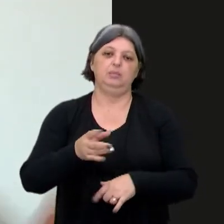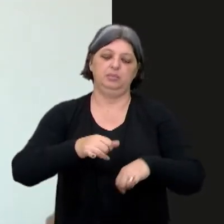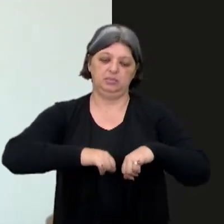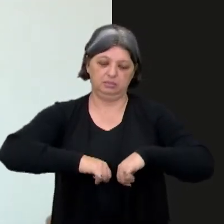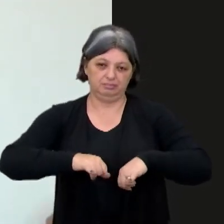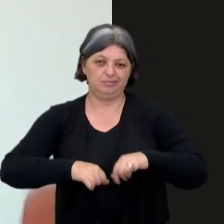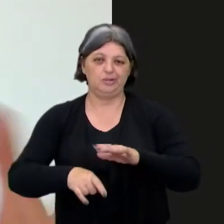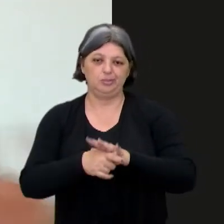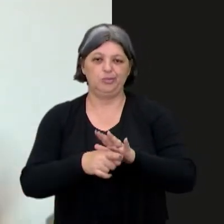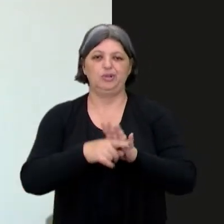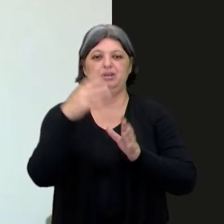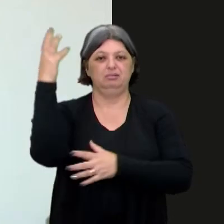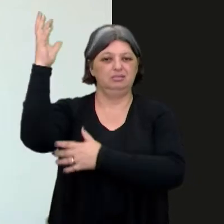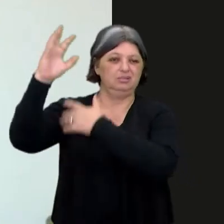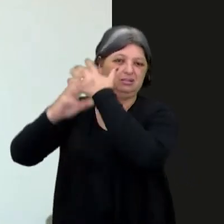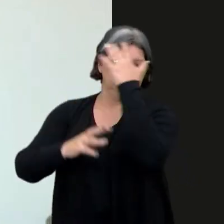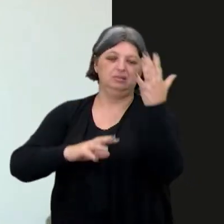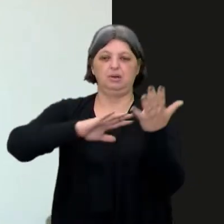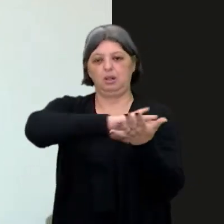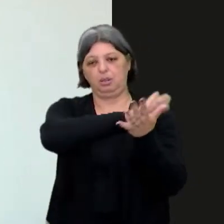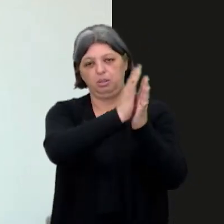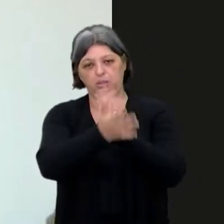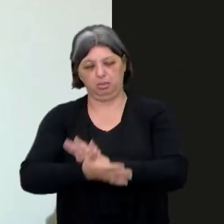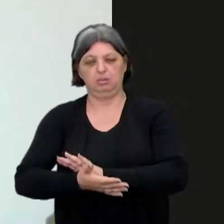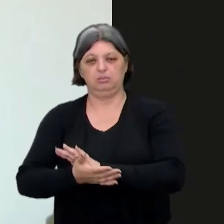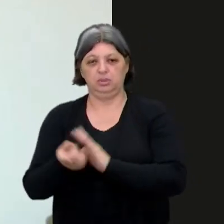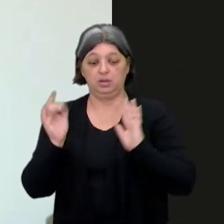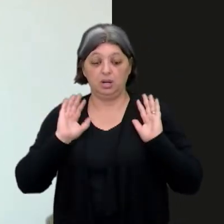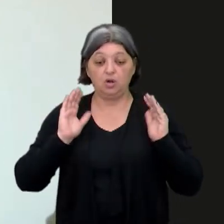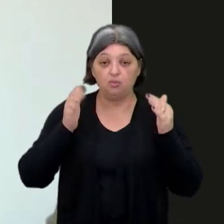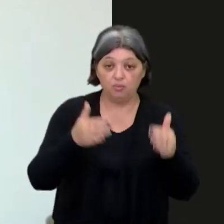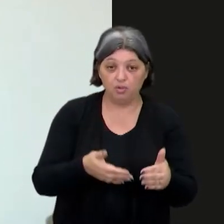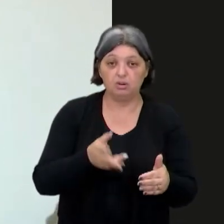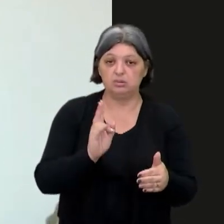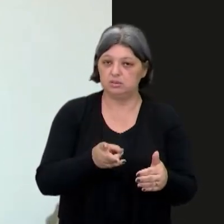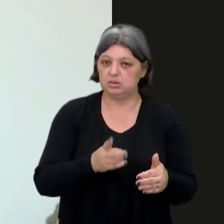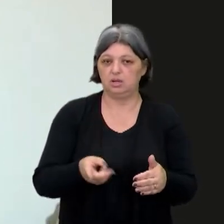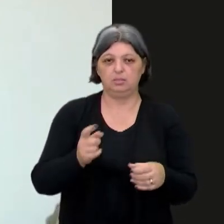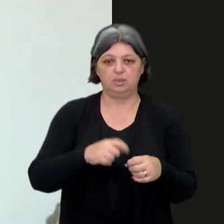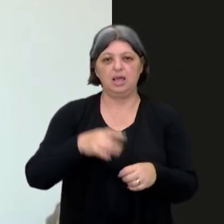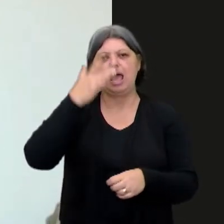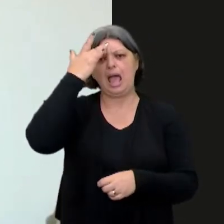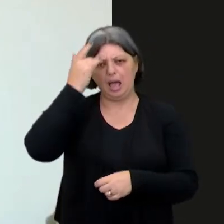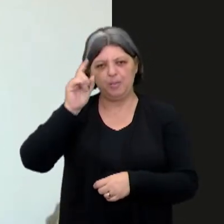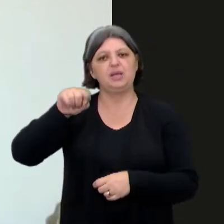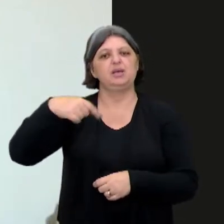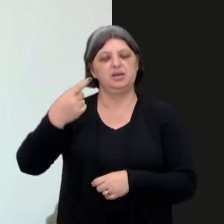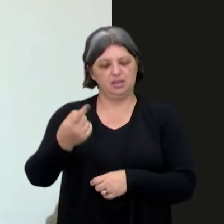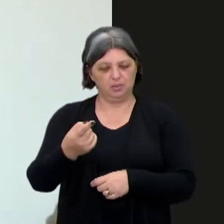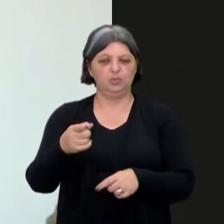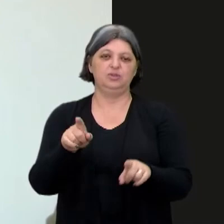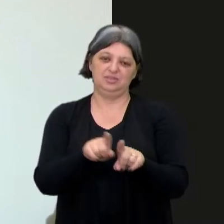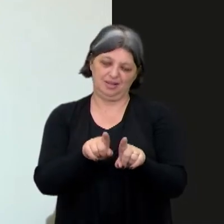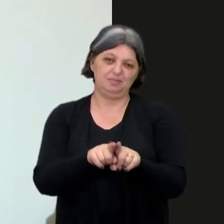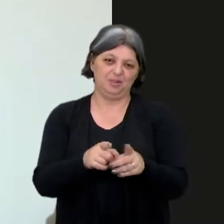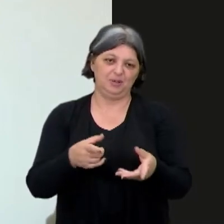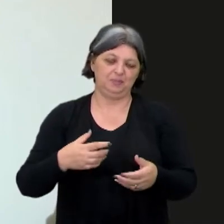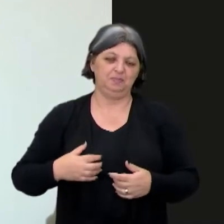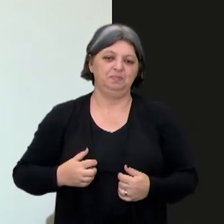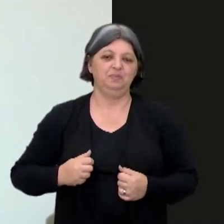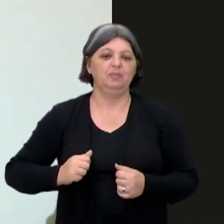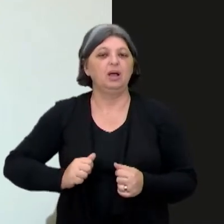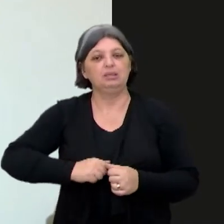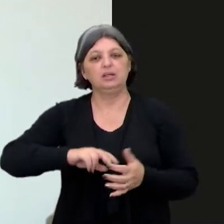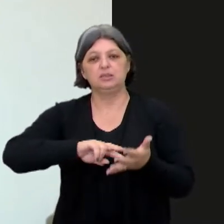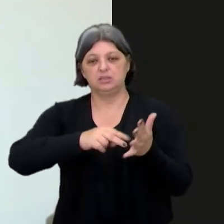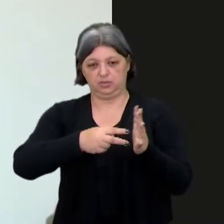nos últimos anos, assim, tem voltado ao foco essa questão. Se eu usar essa charge amanhã, depois ela ainda vai fazer sentido, mas certas